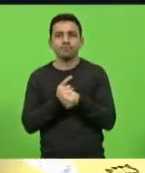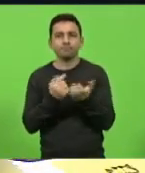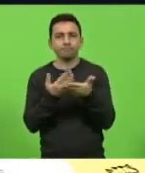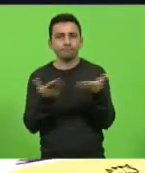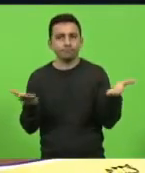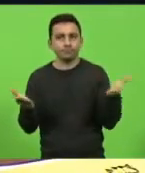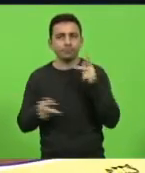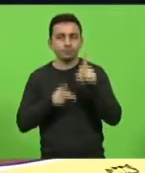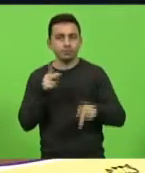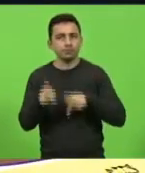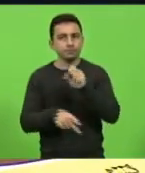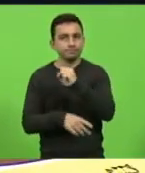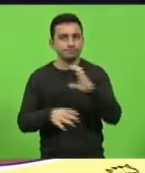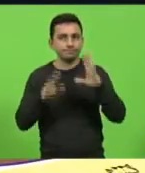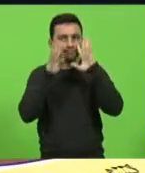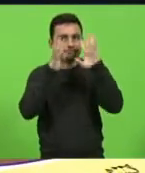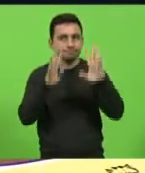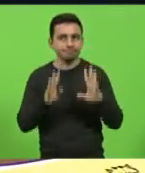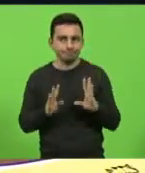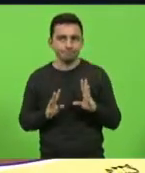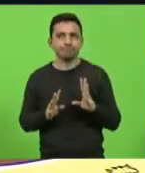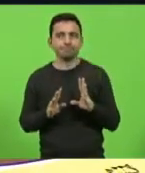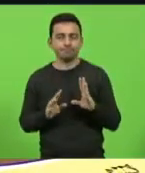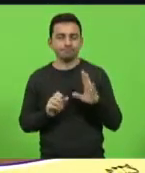catarinense que nos assiste nesse momento,